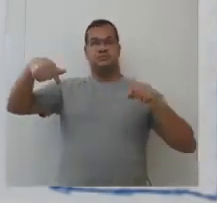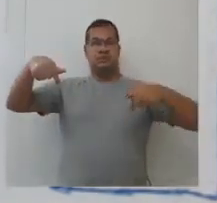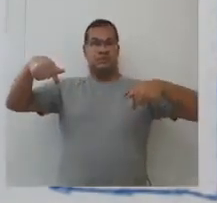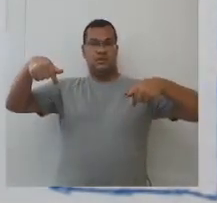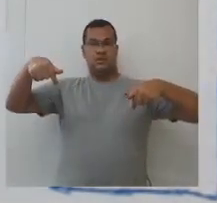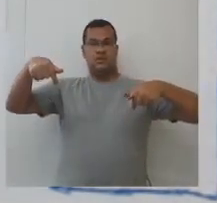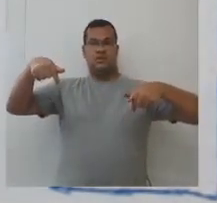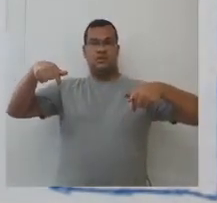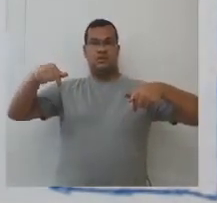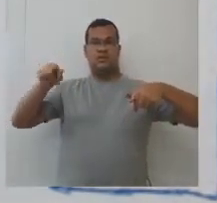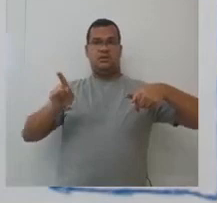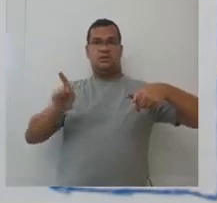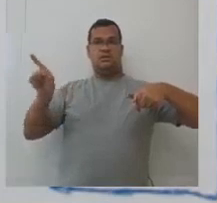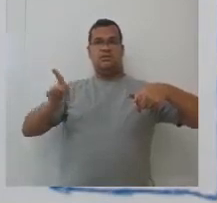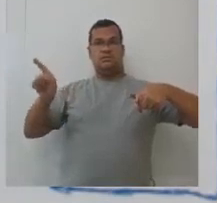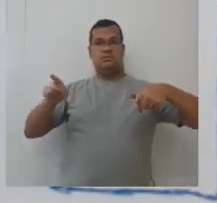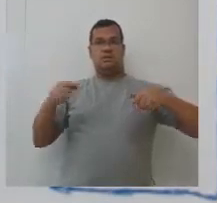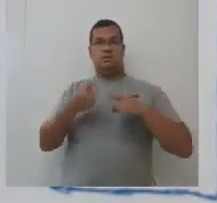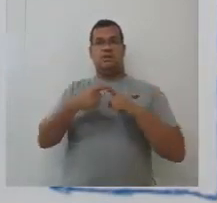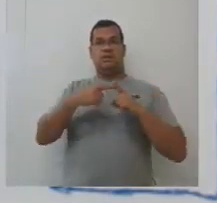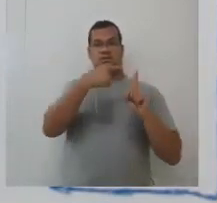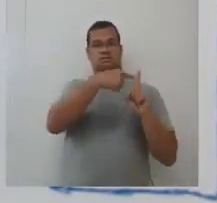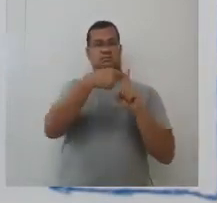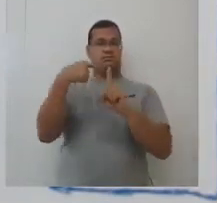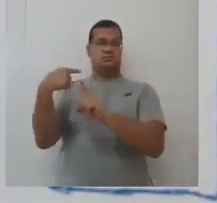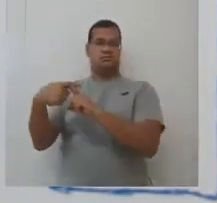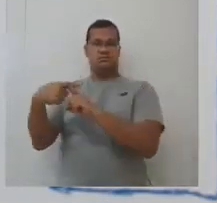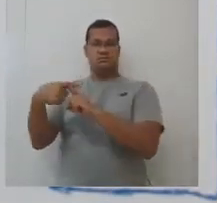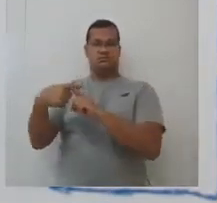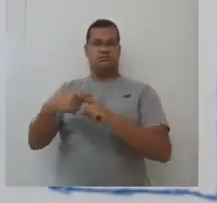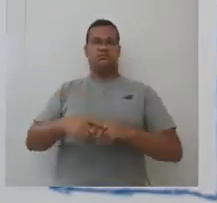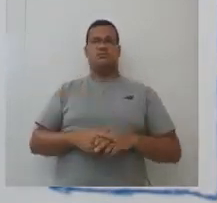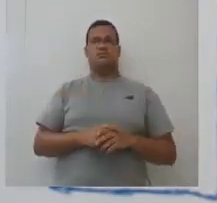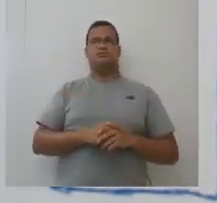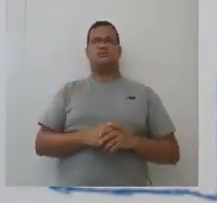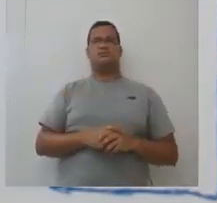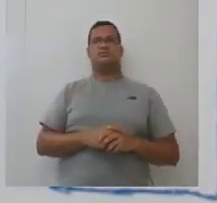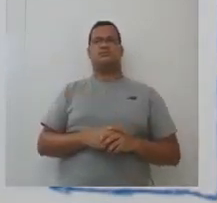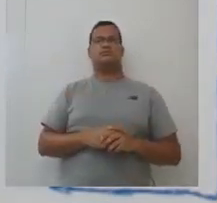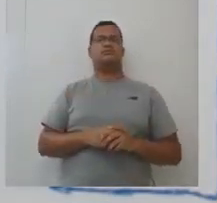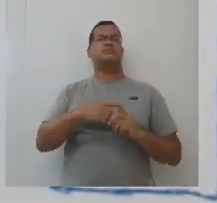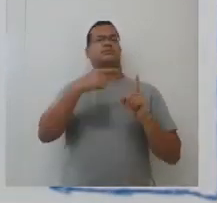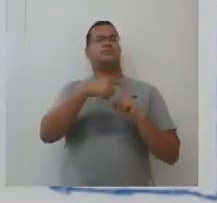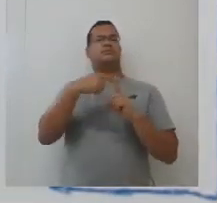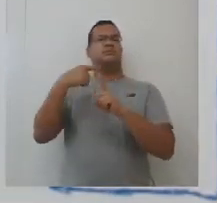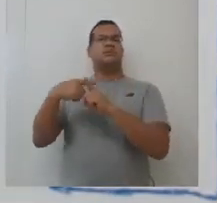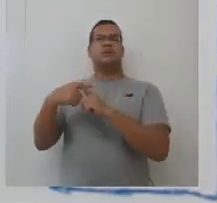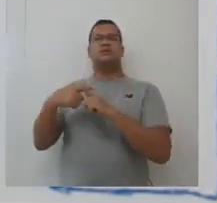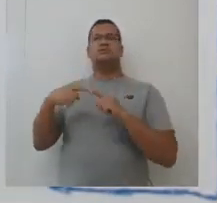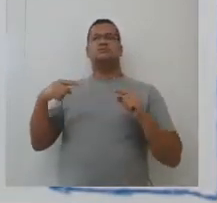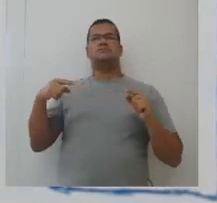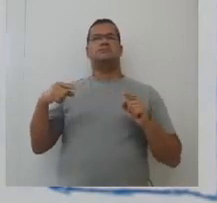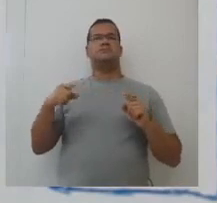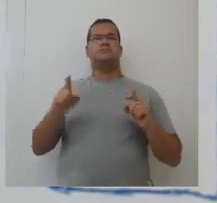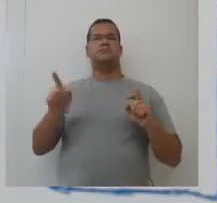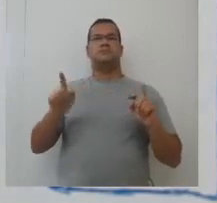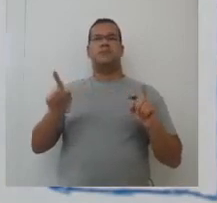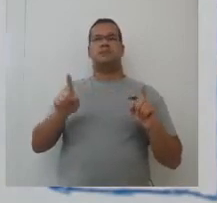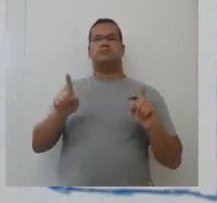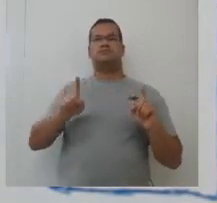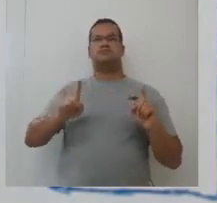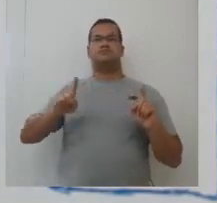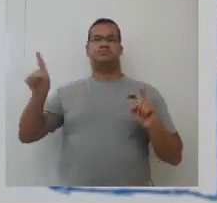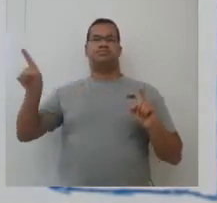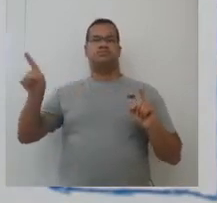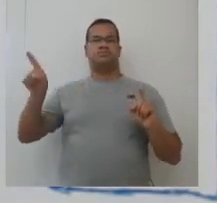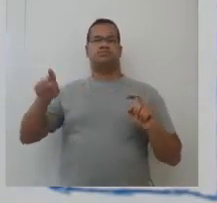força são para lá, porque elas têm a mesma direção e sentido. O campo gerado é divergente e a força é repulsiva.